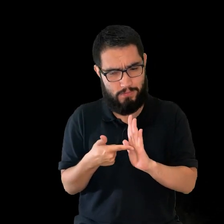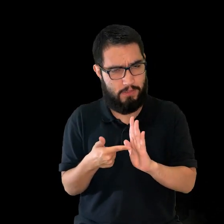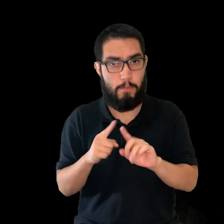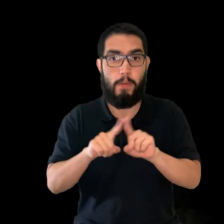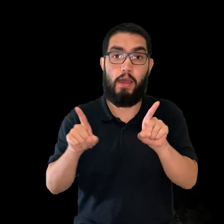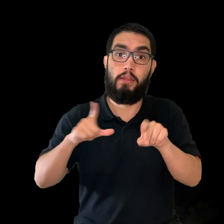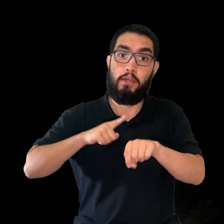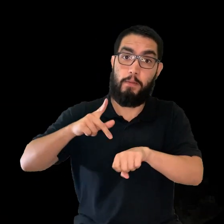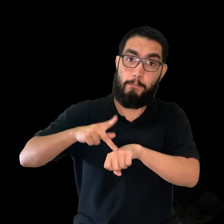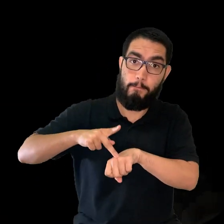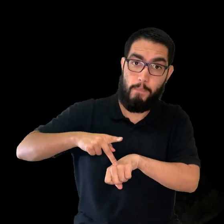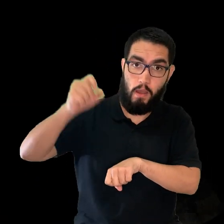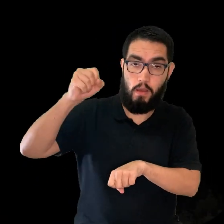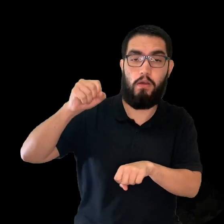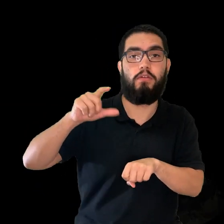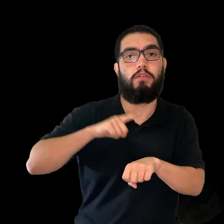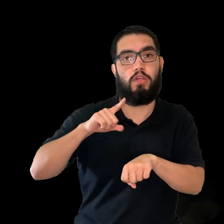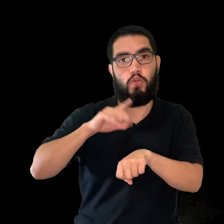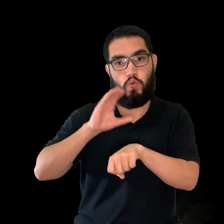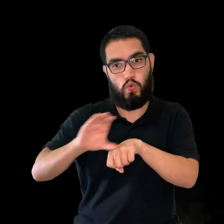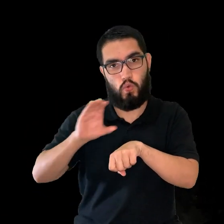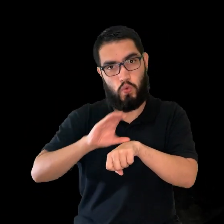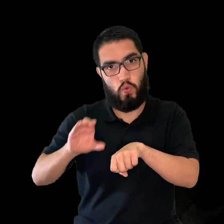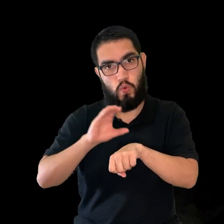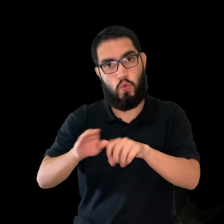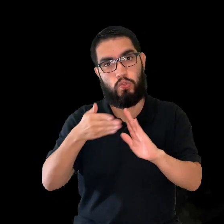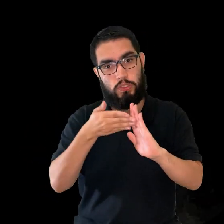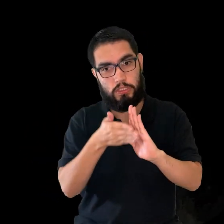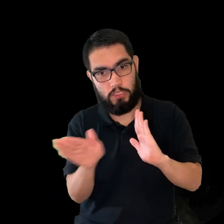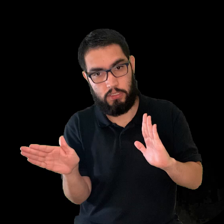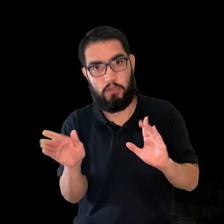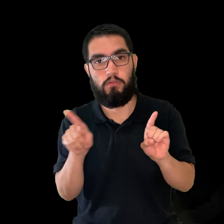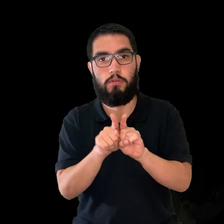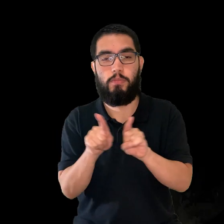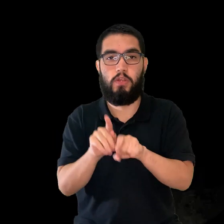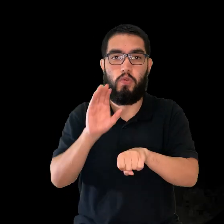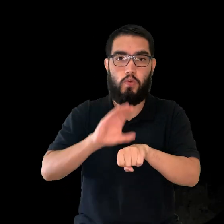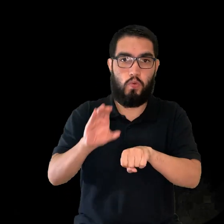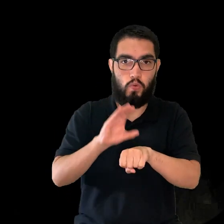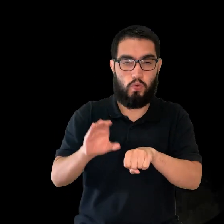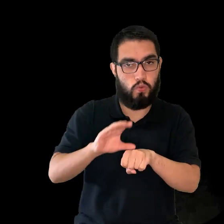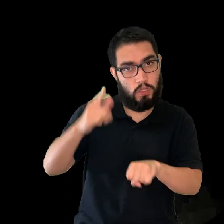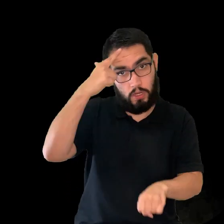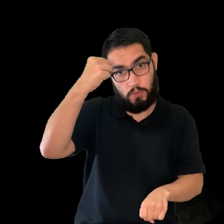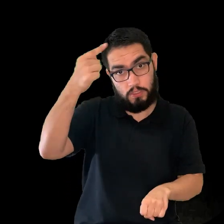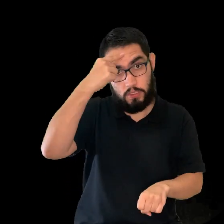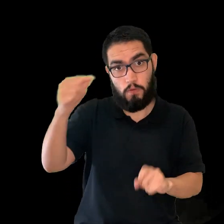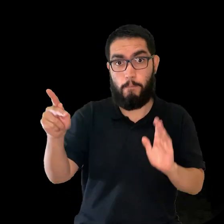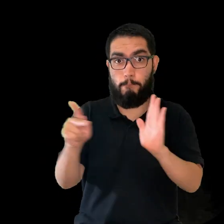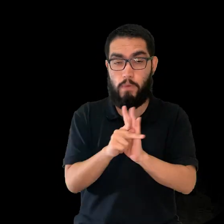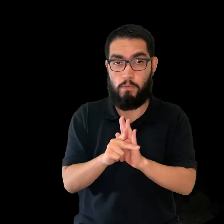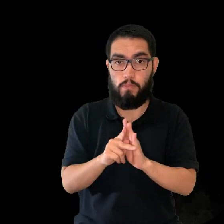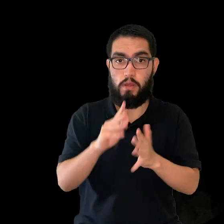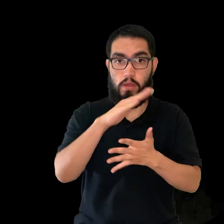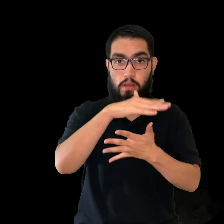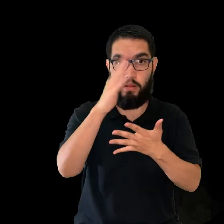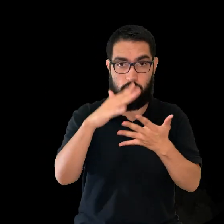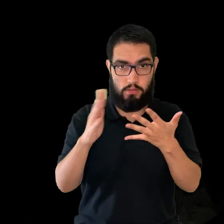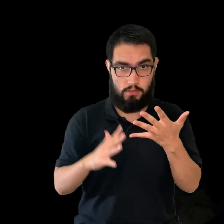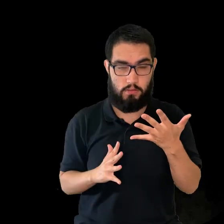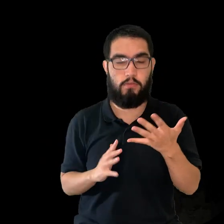as pós-graduações, os cursos de extensão e os cursos de graduação também referente à língua de